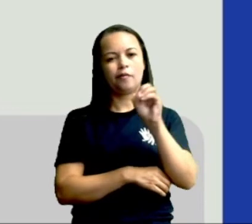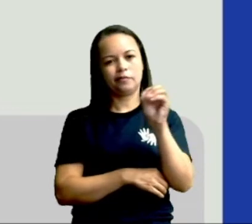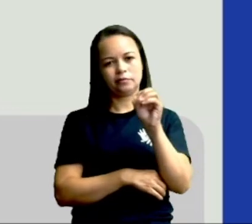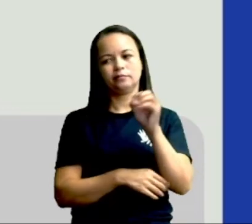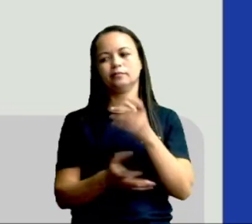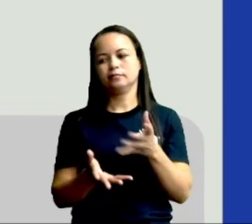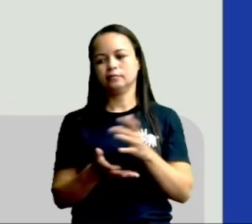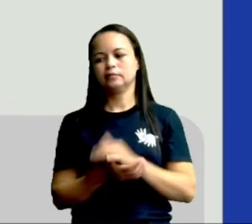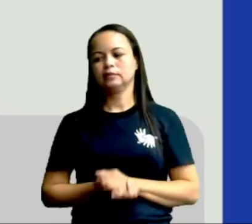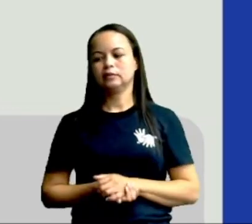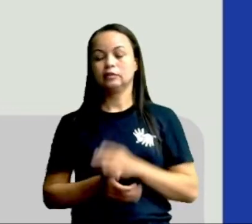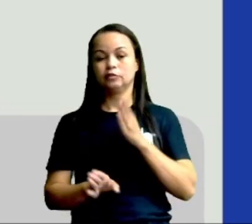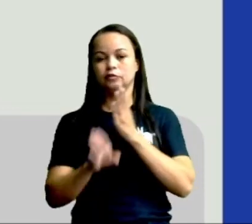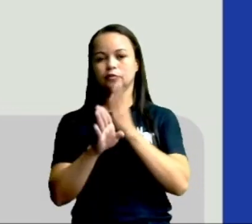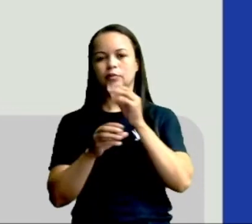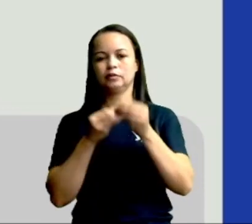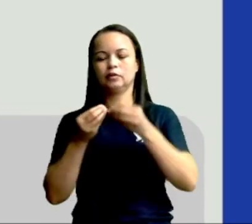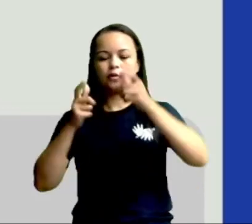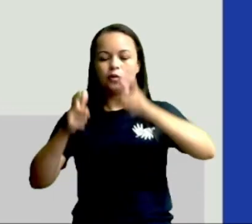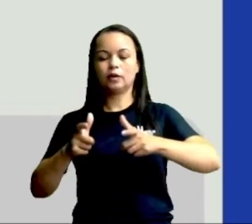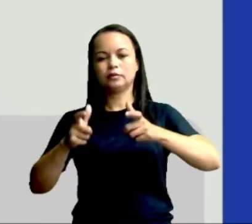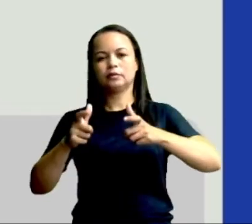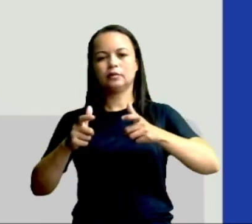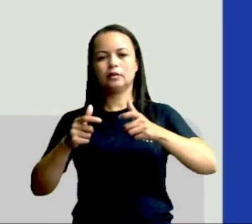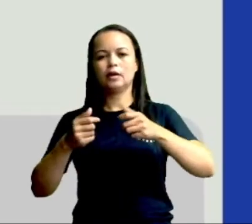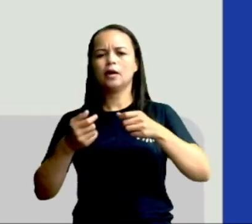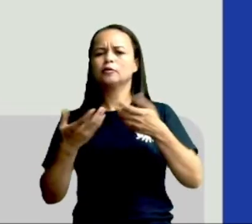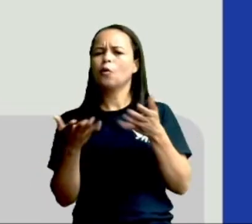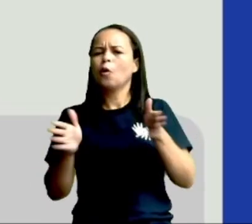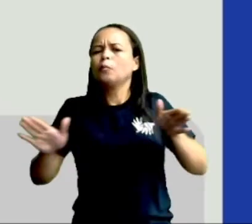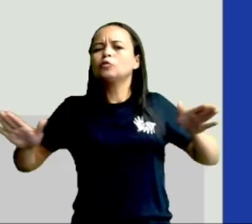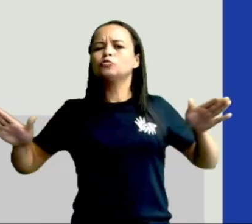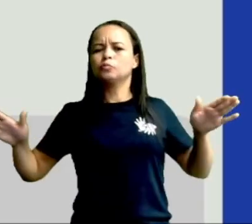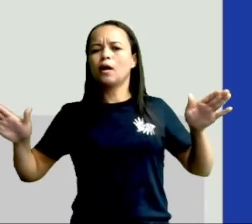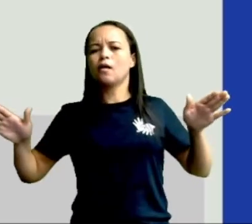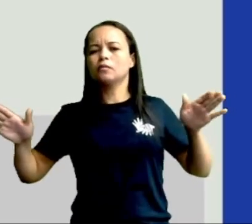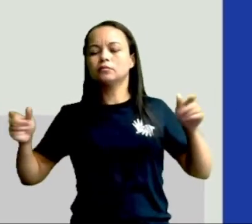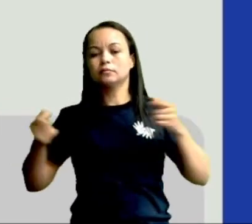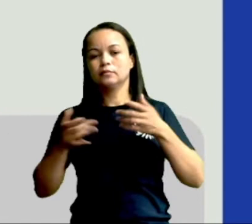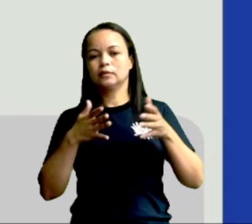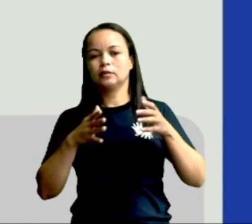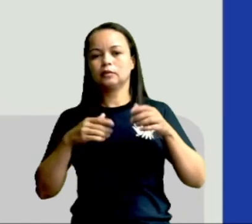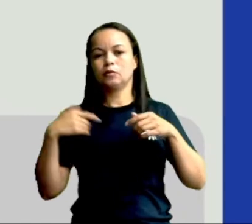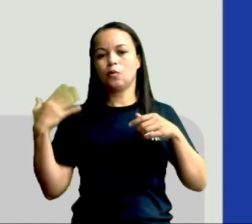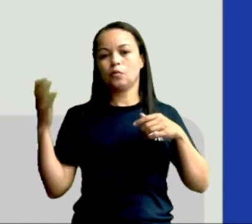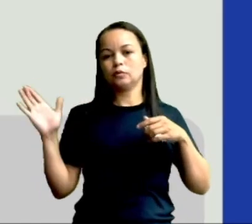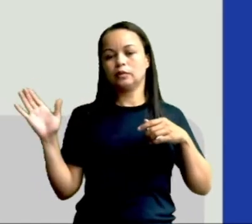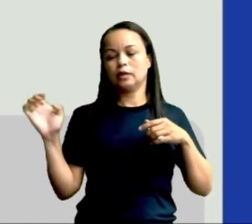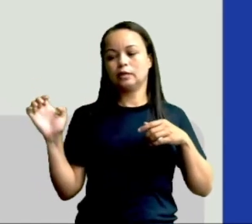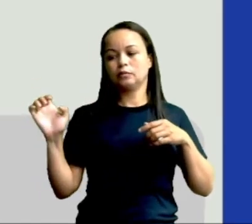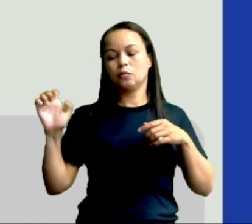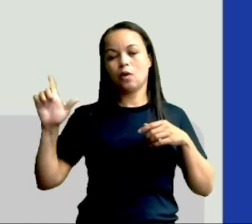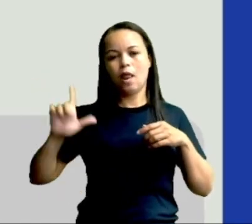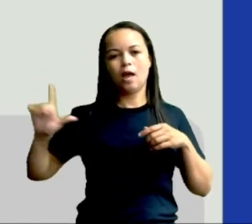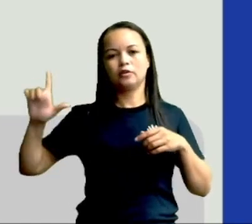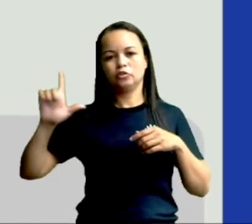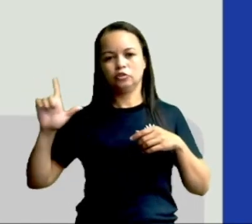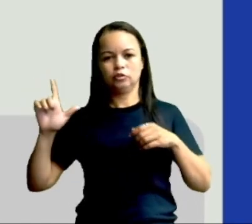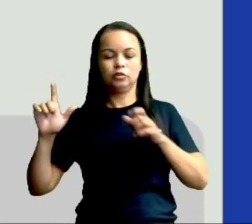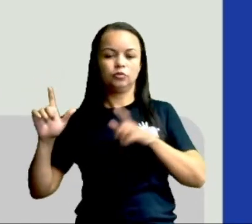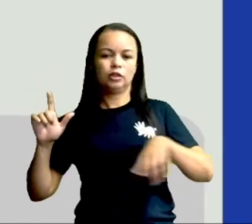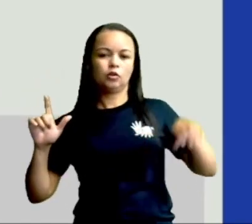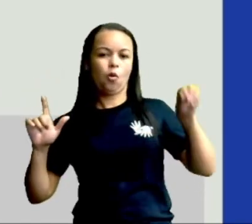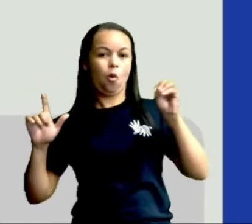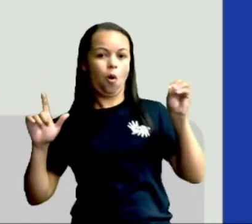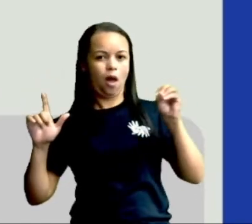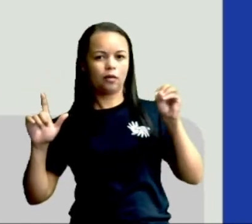gente descobrir, né, se localizar, basta a gente abrir os braços e colocar o lado direito para o leste, né, o braço direito, o esquerdo